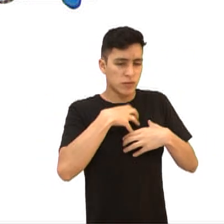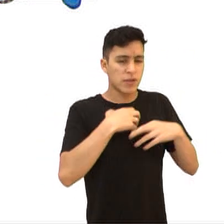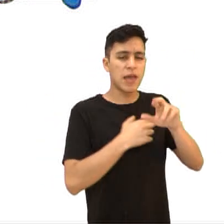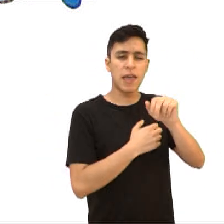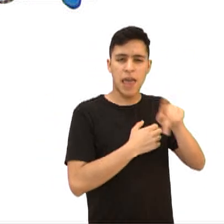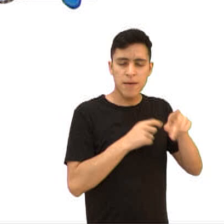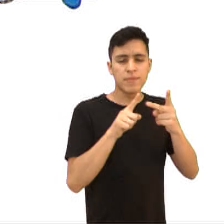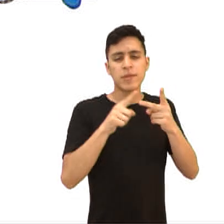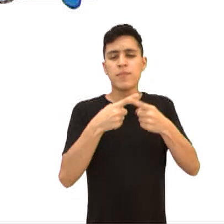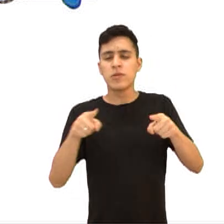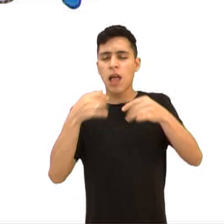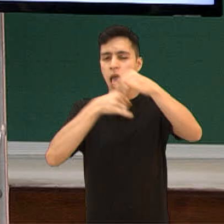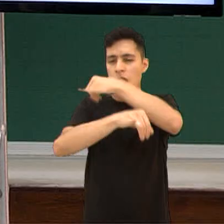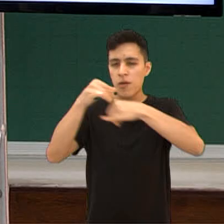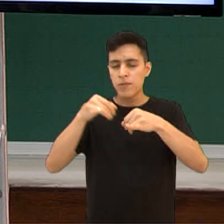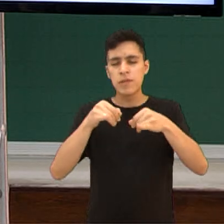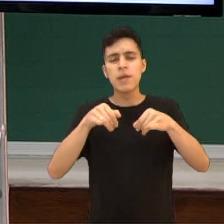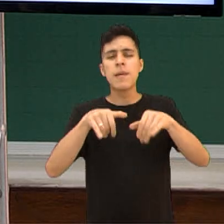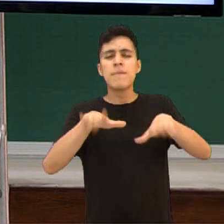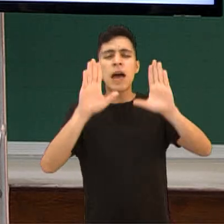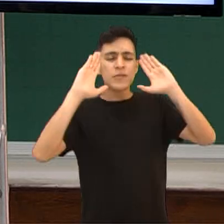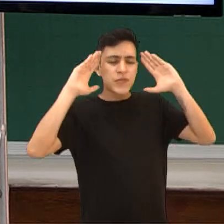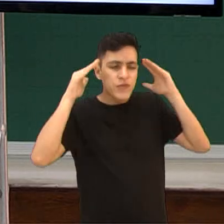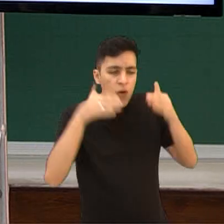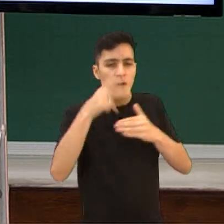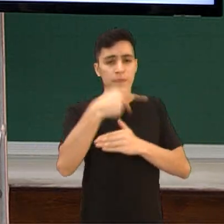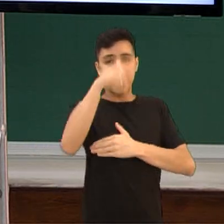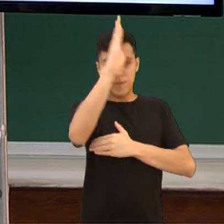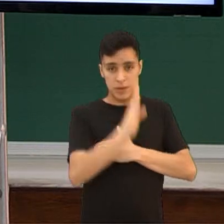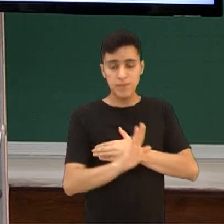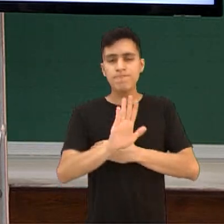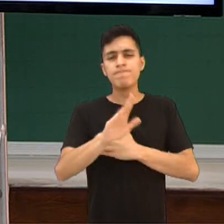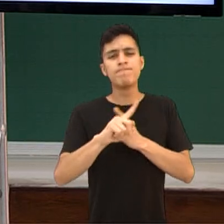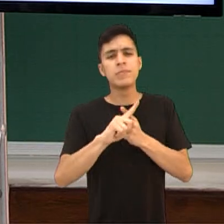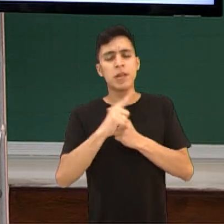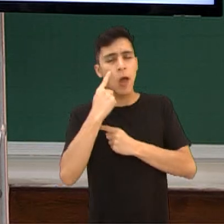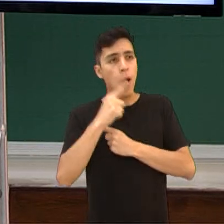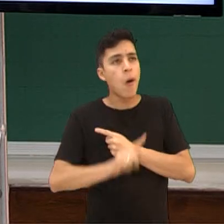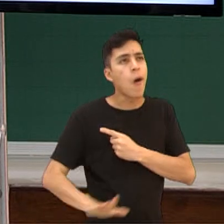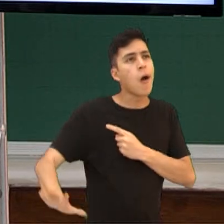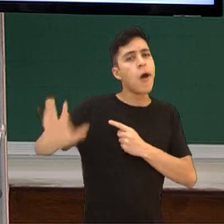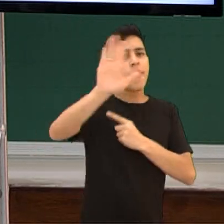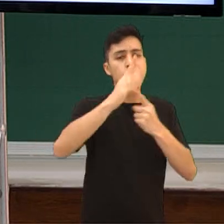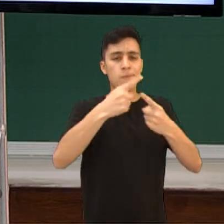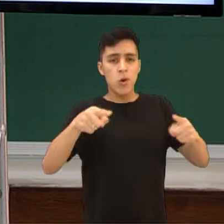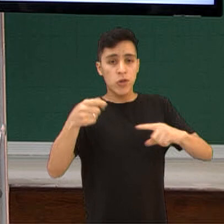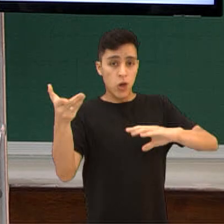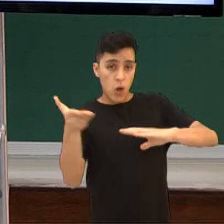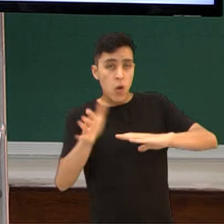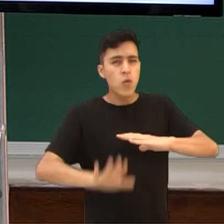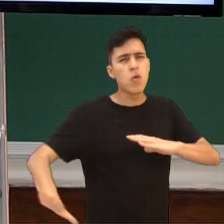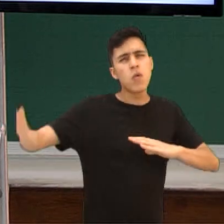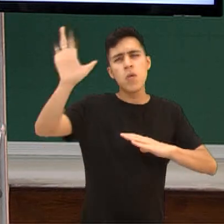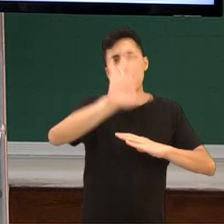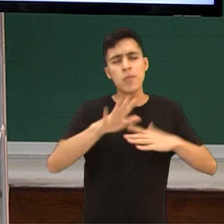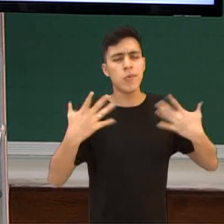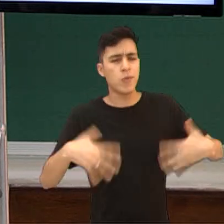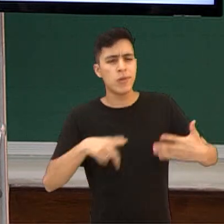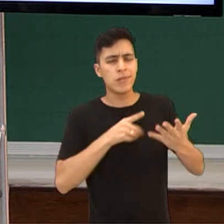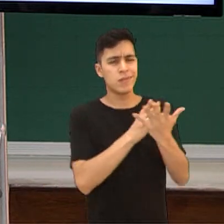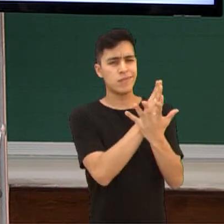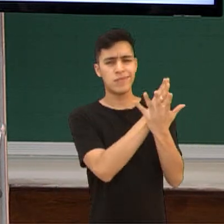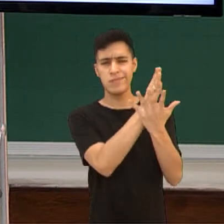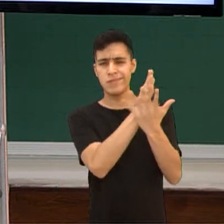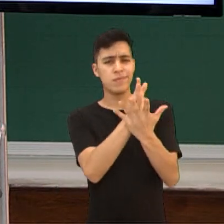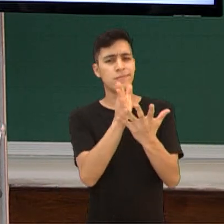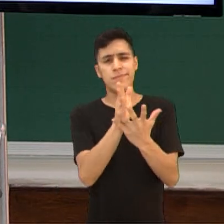música eletrônica, principalmente focado no Brasil, tá, gente? Porque se a gente for pegar a música contemporânea de uma maneira muito ampla, né, a gente vai